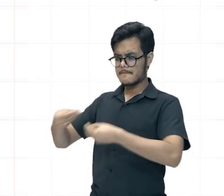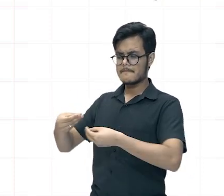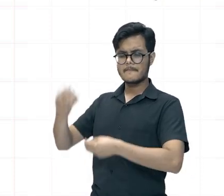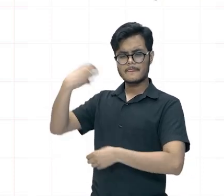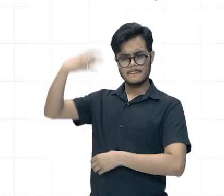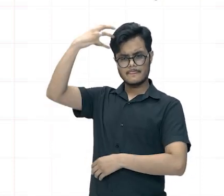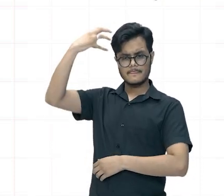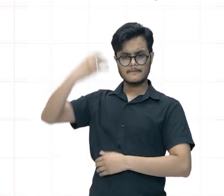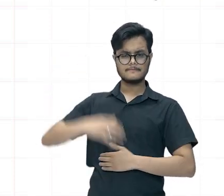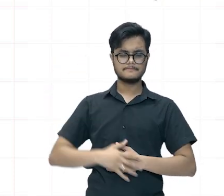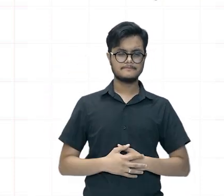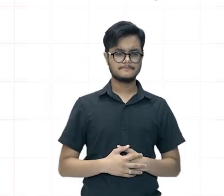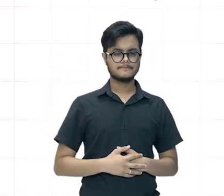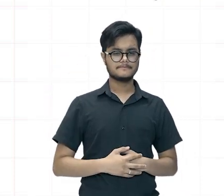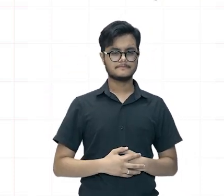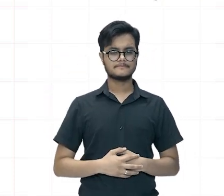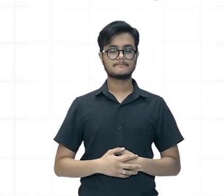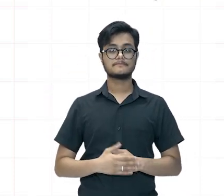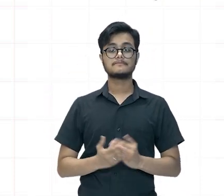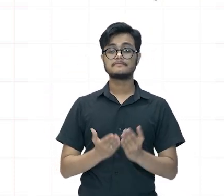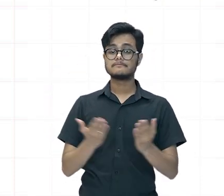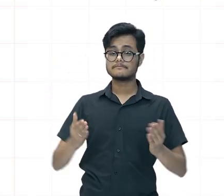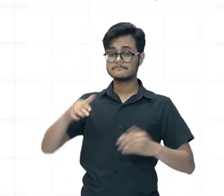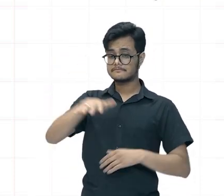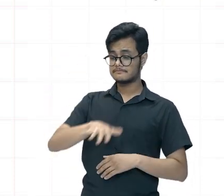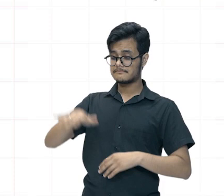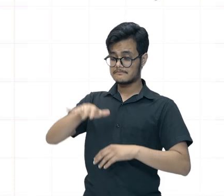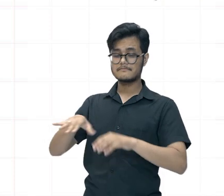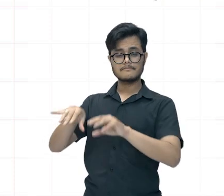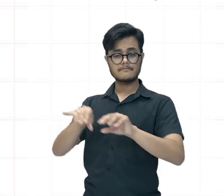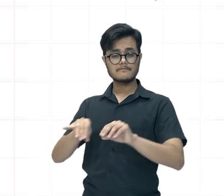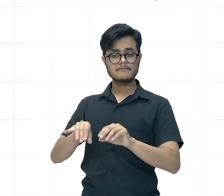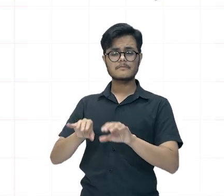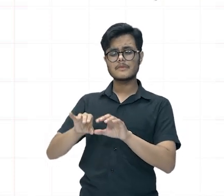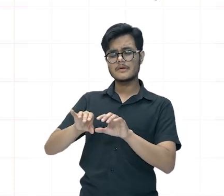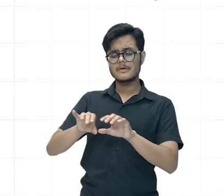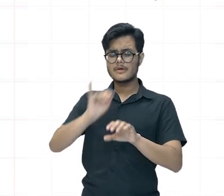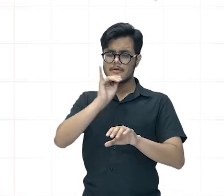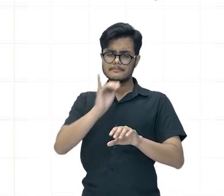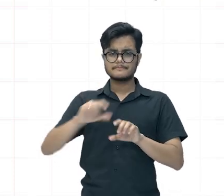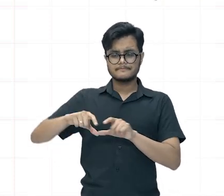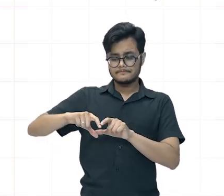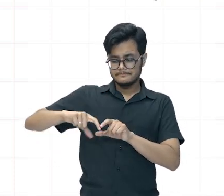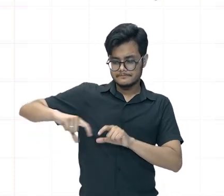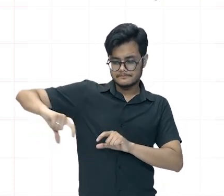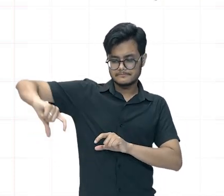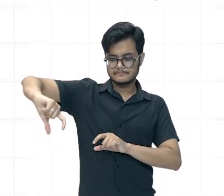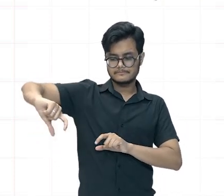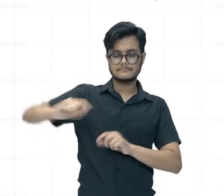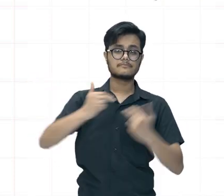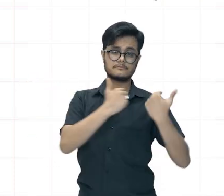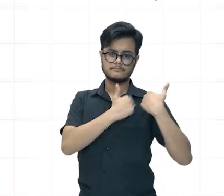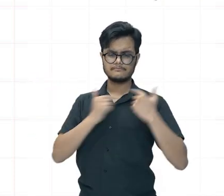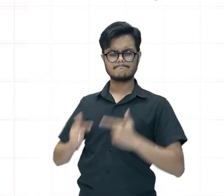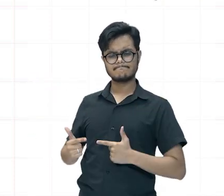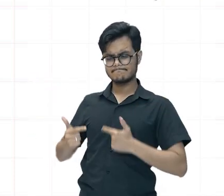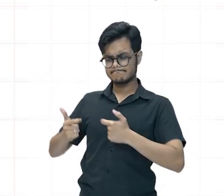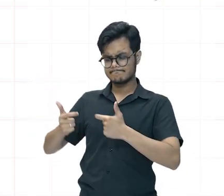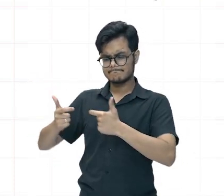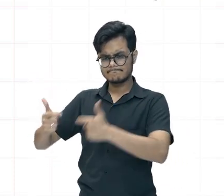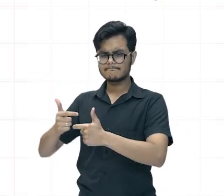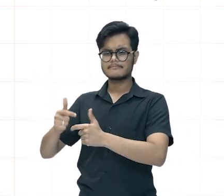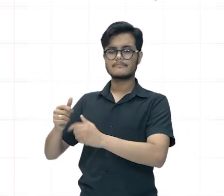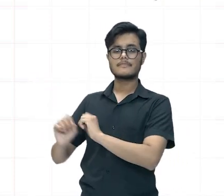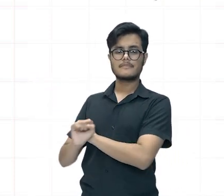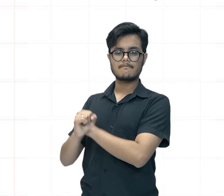rei. Geralmente, essas áreas estavam em fronteiras, por isso eram responsáveis por lutar e